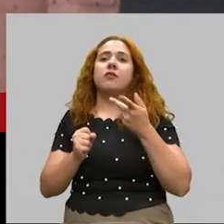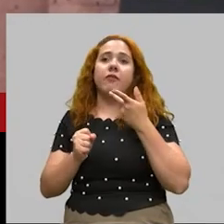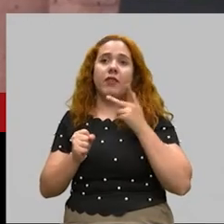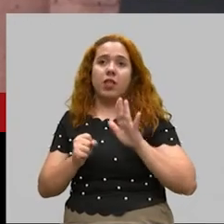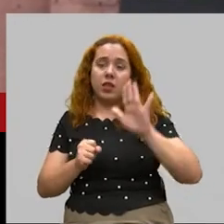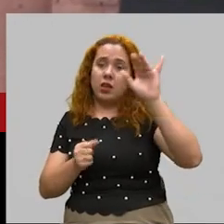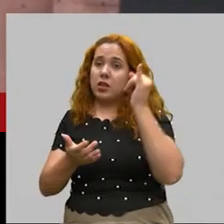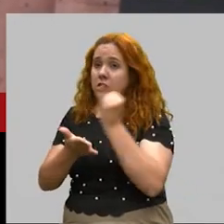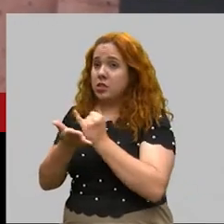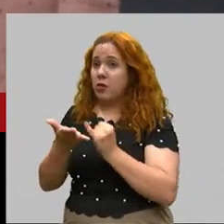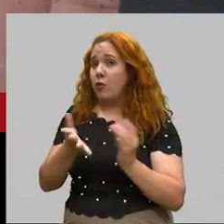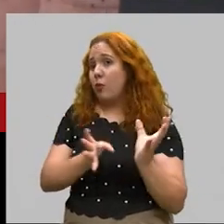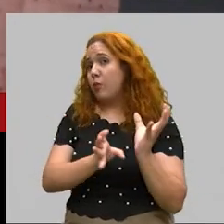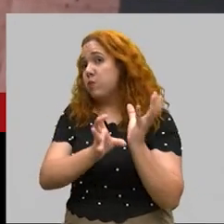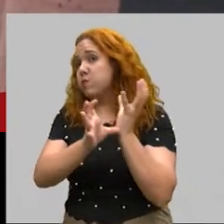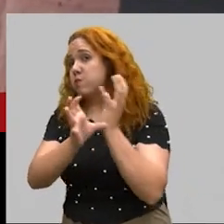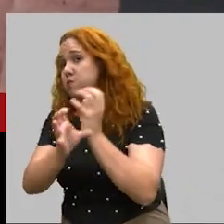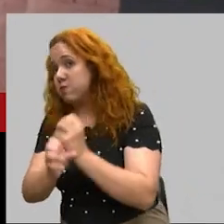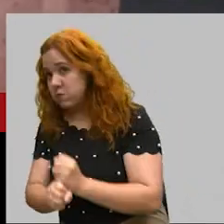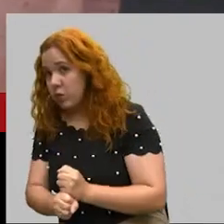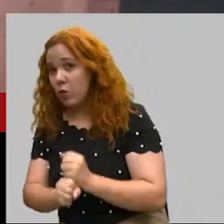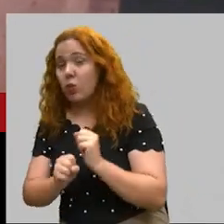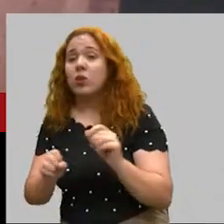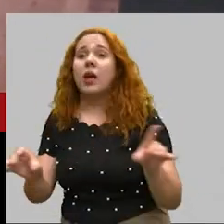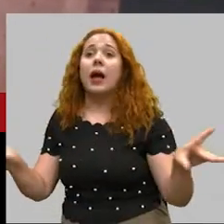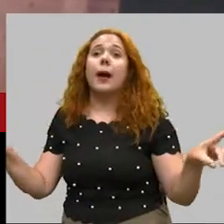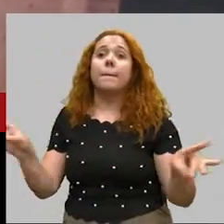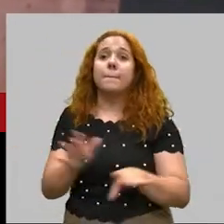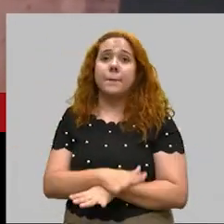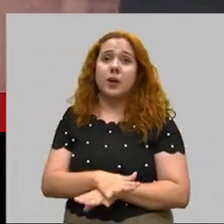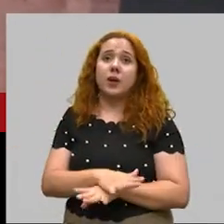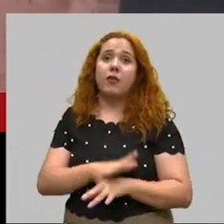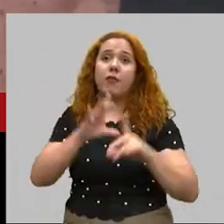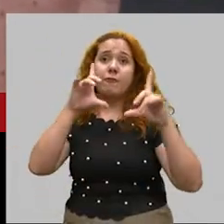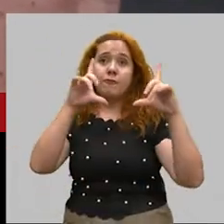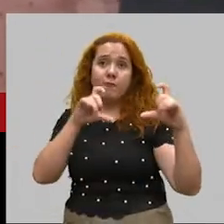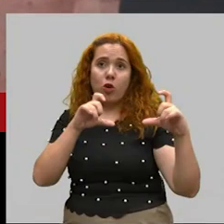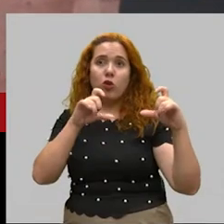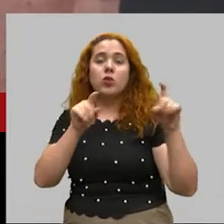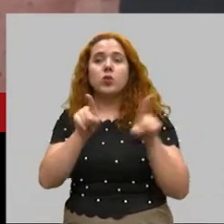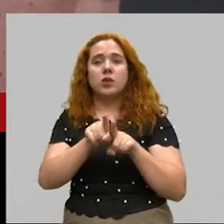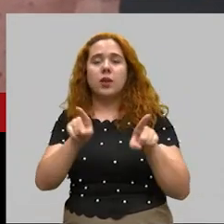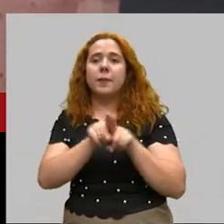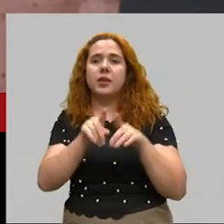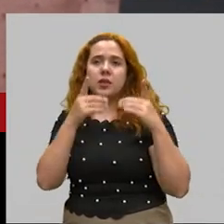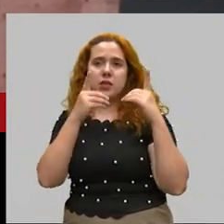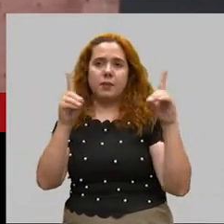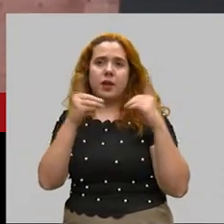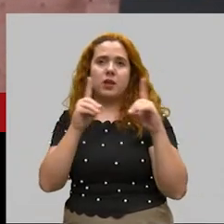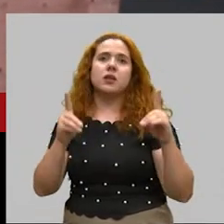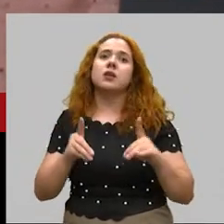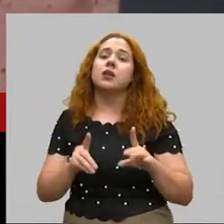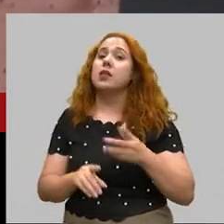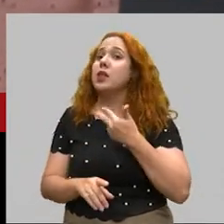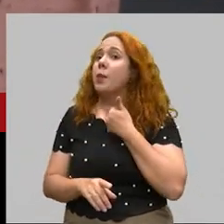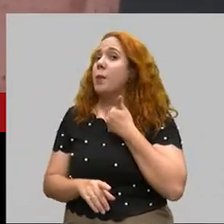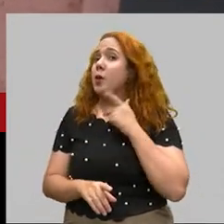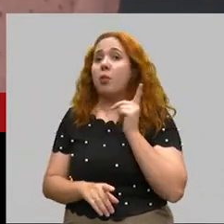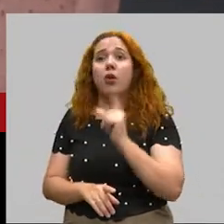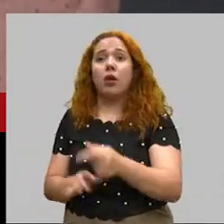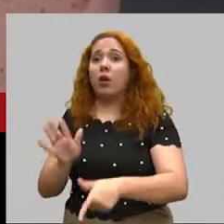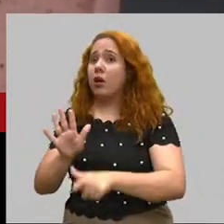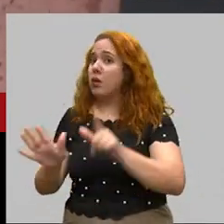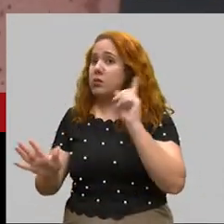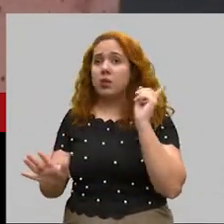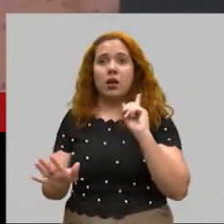ins e quando nós finalizarmos também Nós faremos a foto coletiva desse debate público não é Então ninguém pode ir embora antes a foto